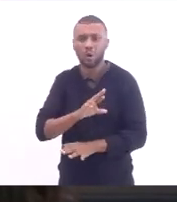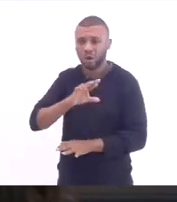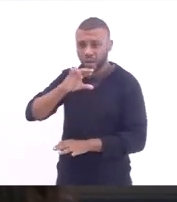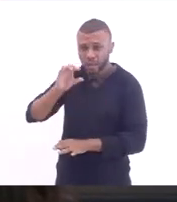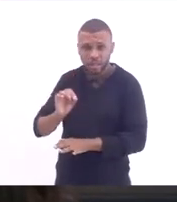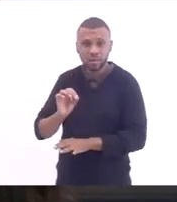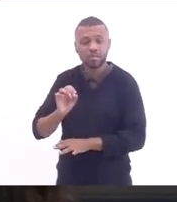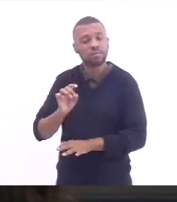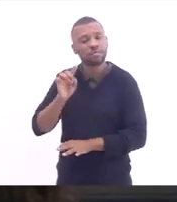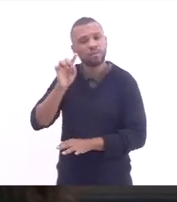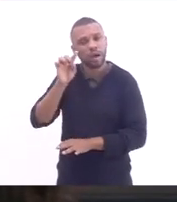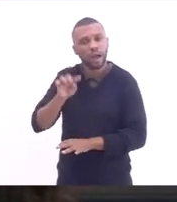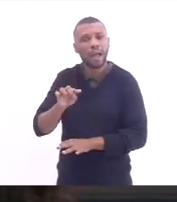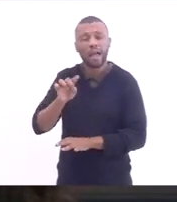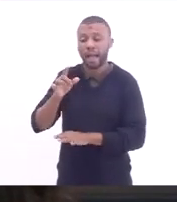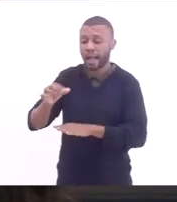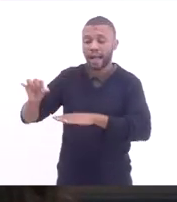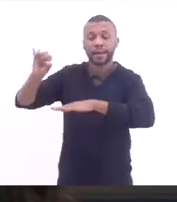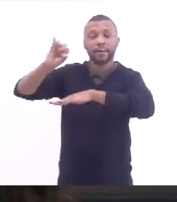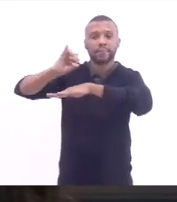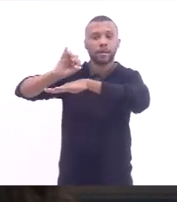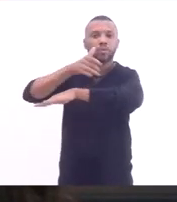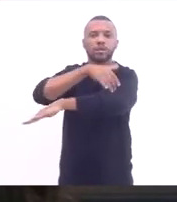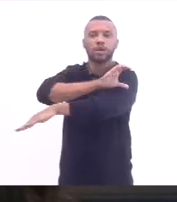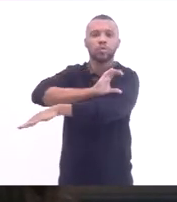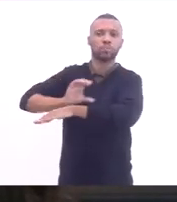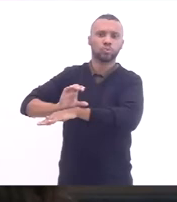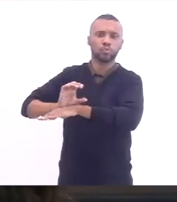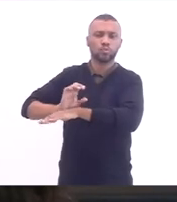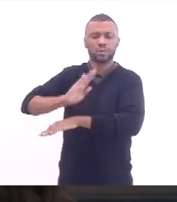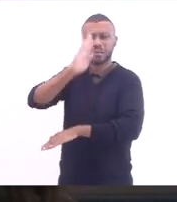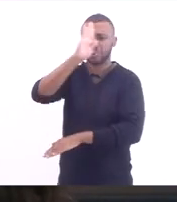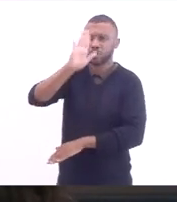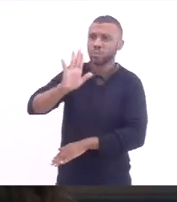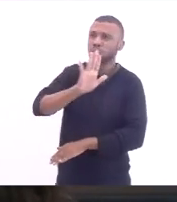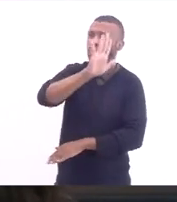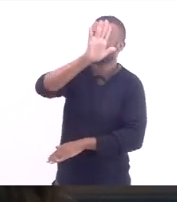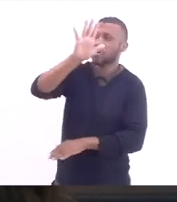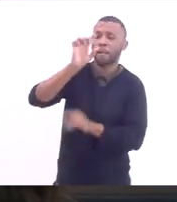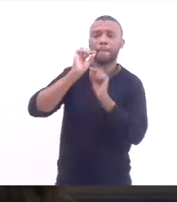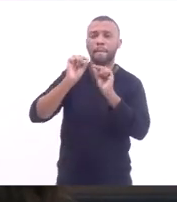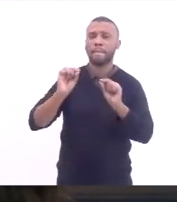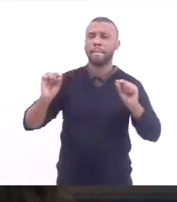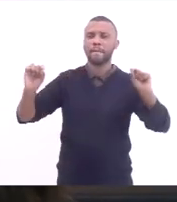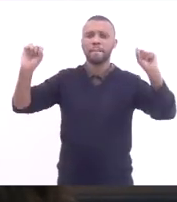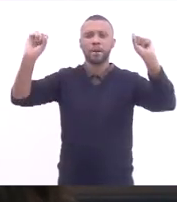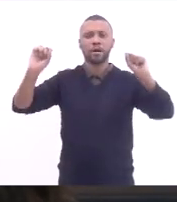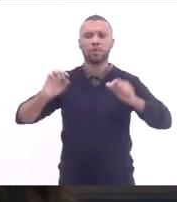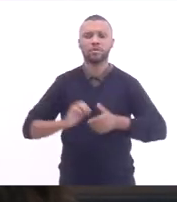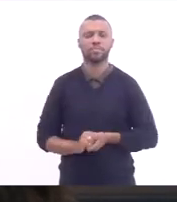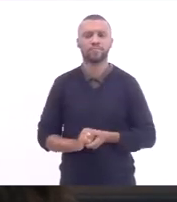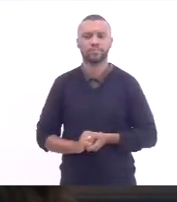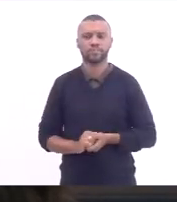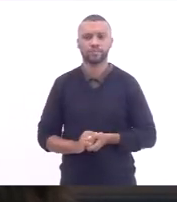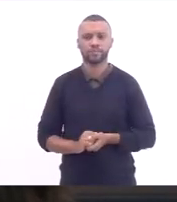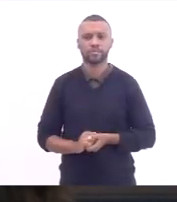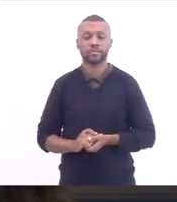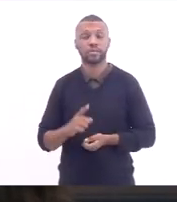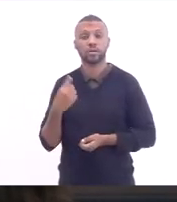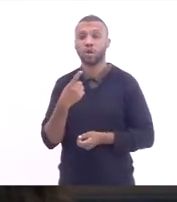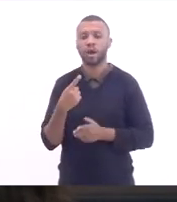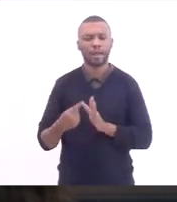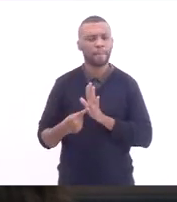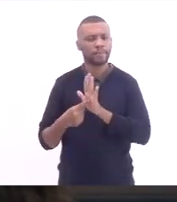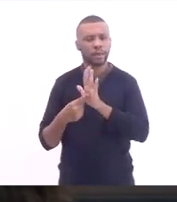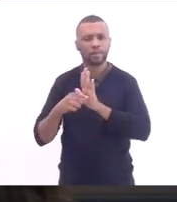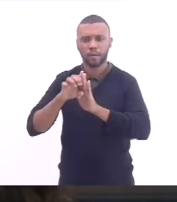é a capital da cultura desse país, entendeu? Quer dizer, então a gente não vê. A gente, nós apresentávamos